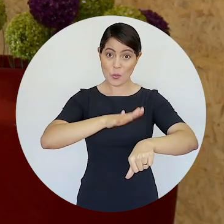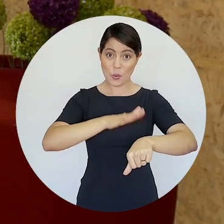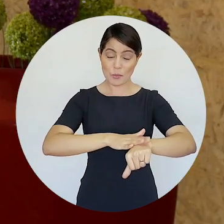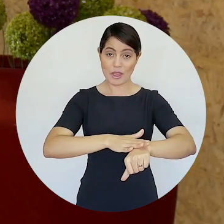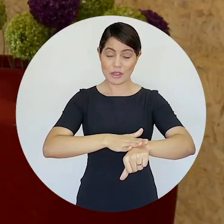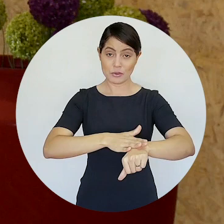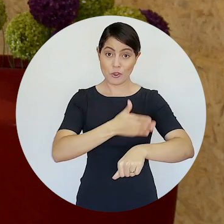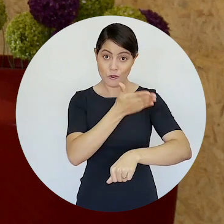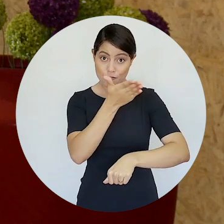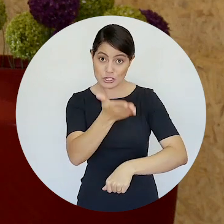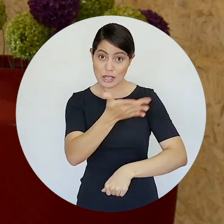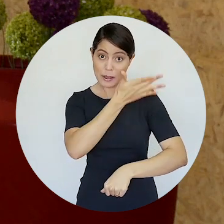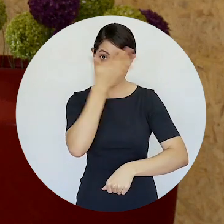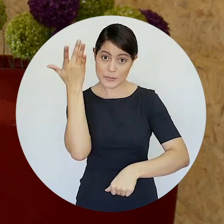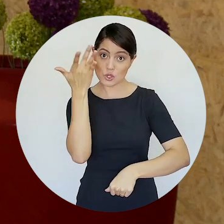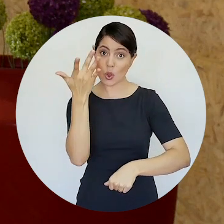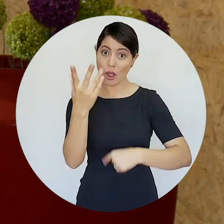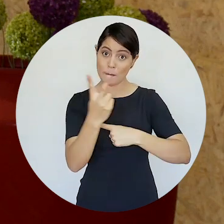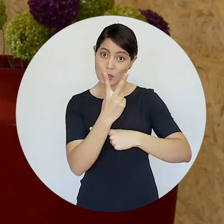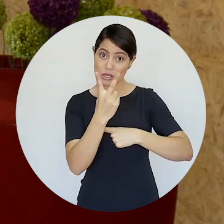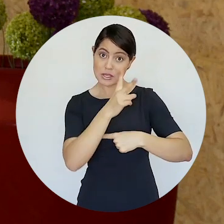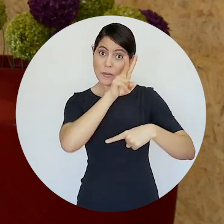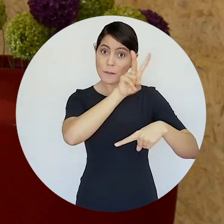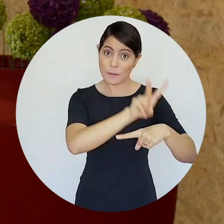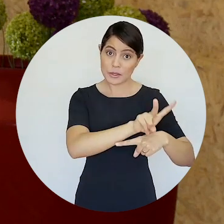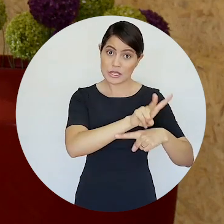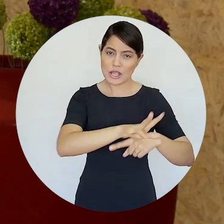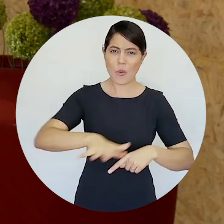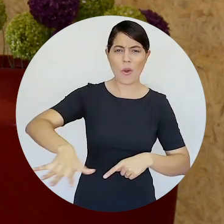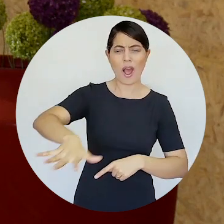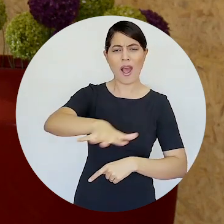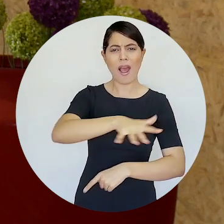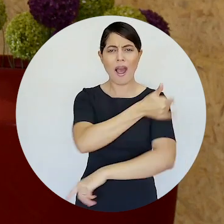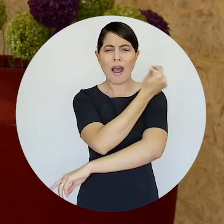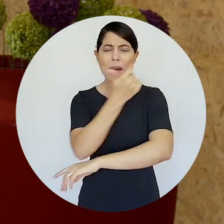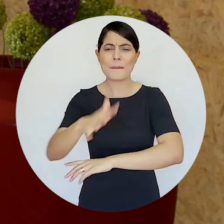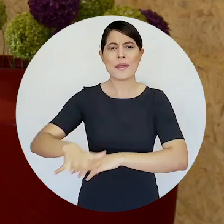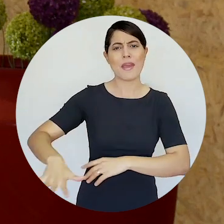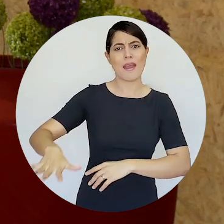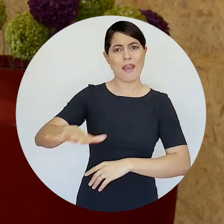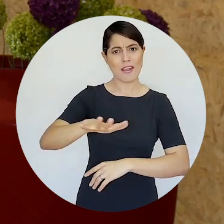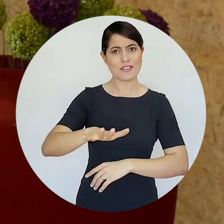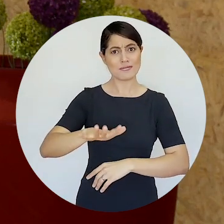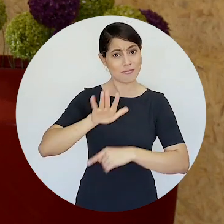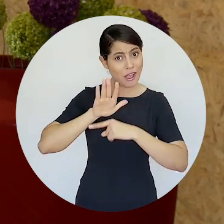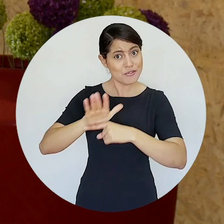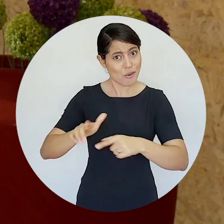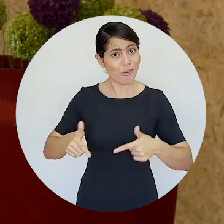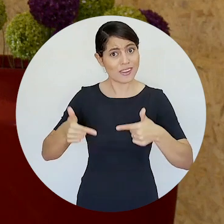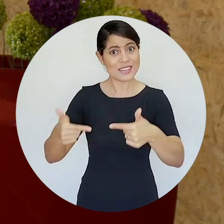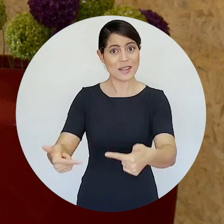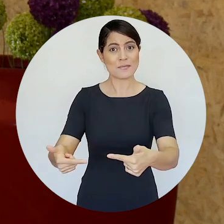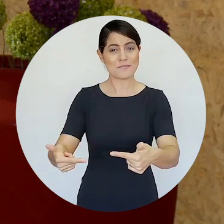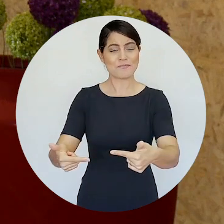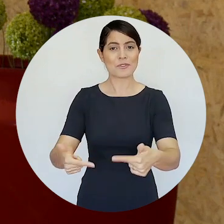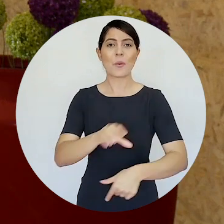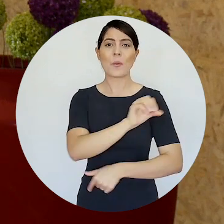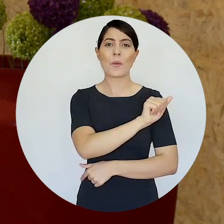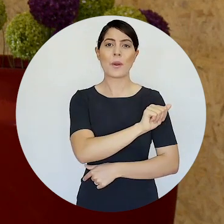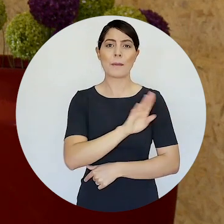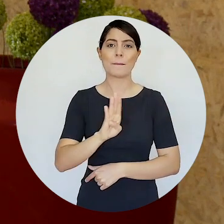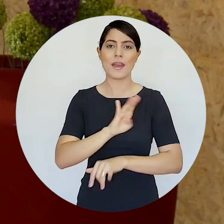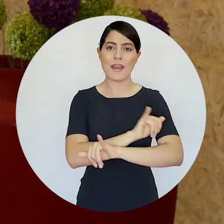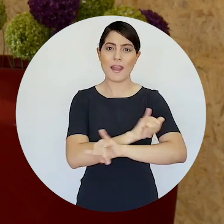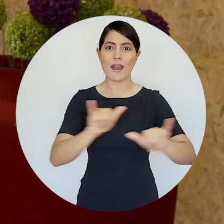programa. Neste momento é importante que você cuide-se daqueles que você ama e também do meio ambiente. Faça sua